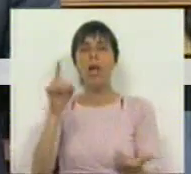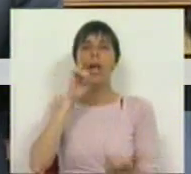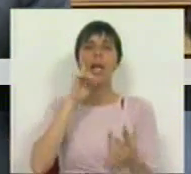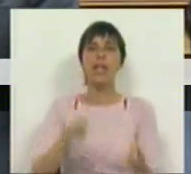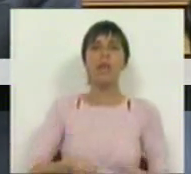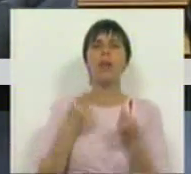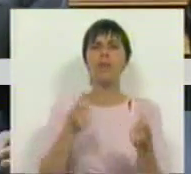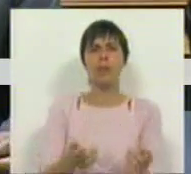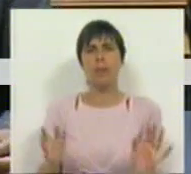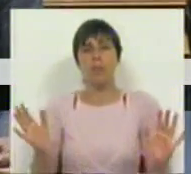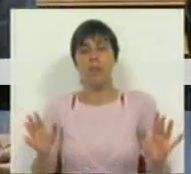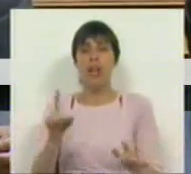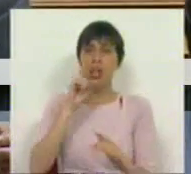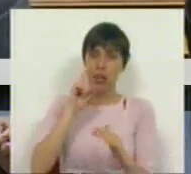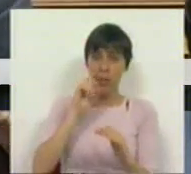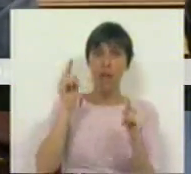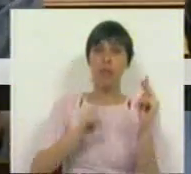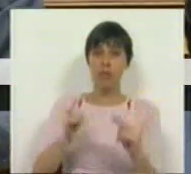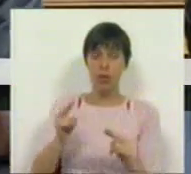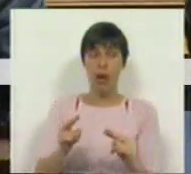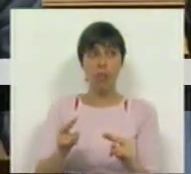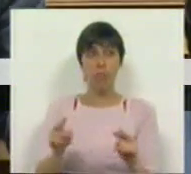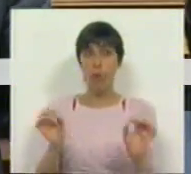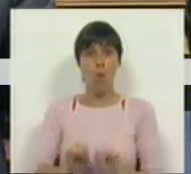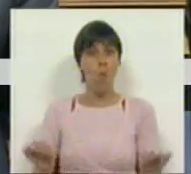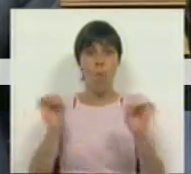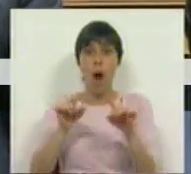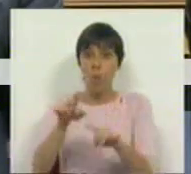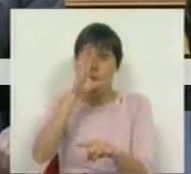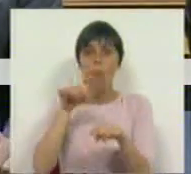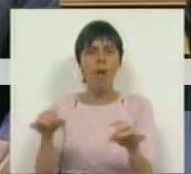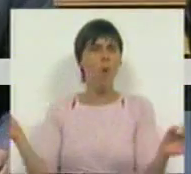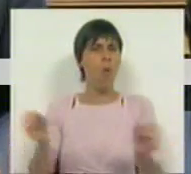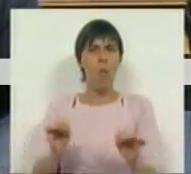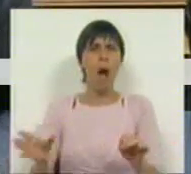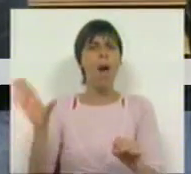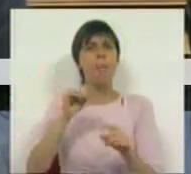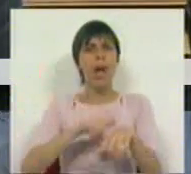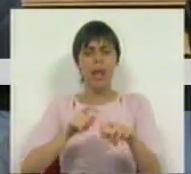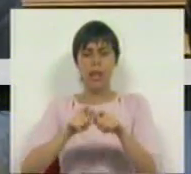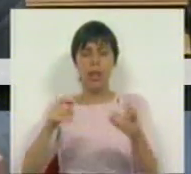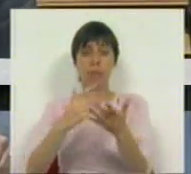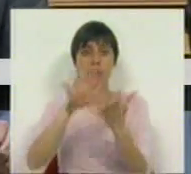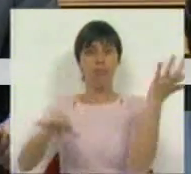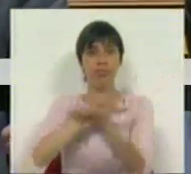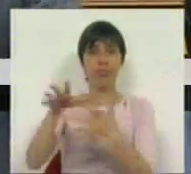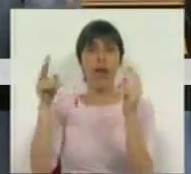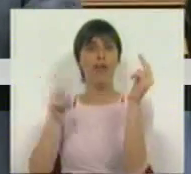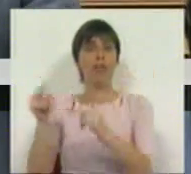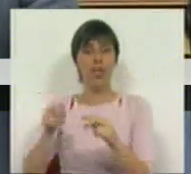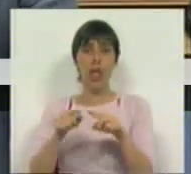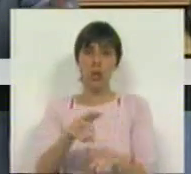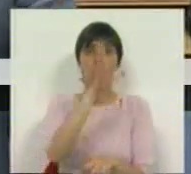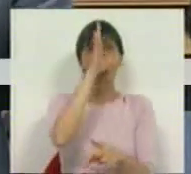o investimento. Ora, estabilidade fiscal, isso é o que não existe com este Governo. Não há maior período de instabilidade fiscal do